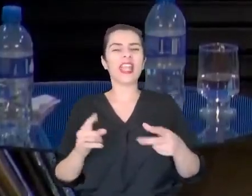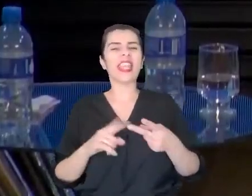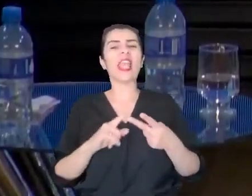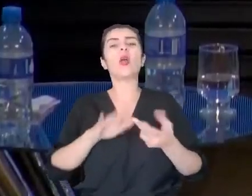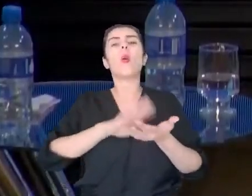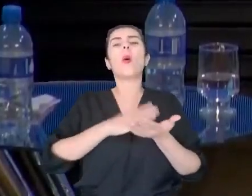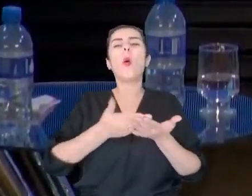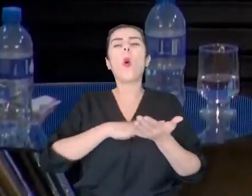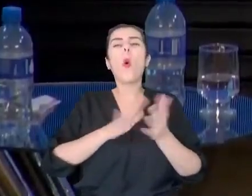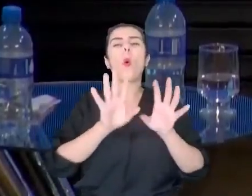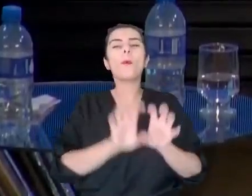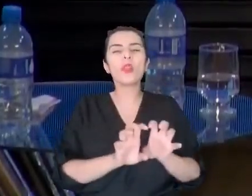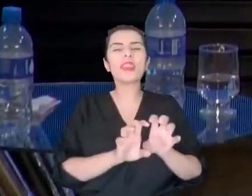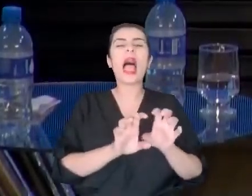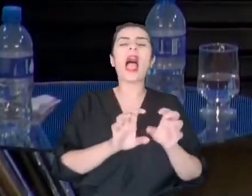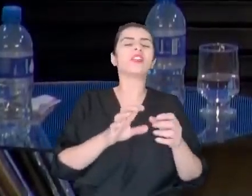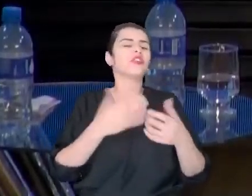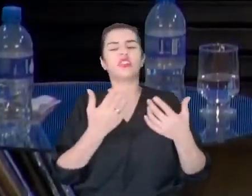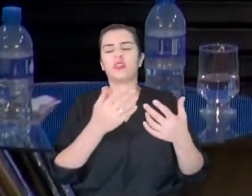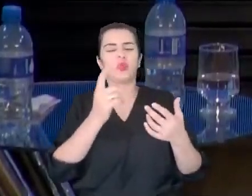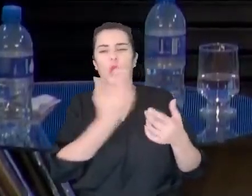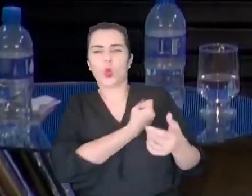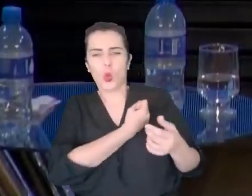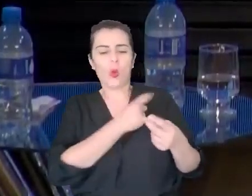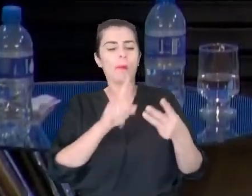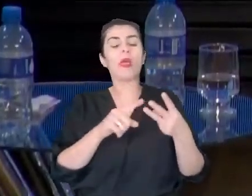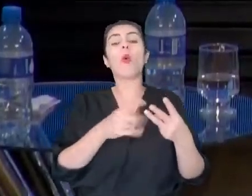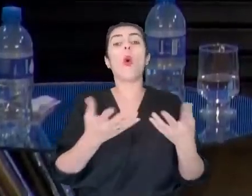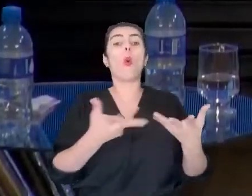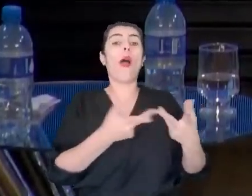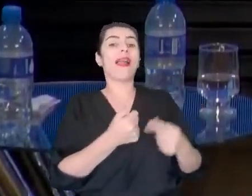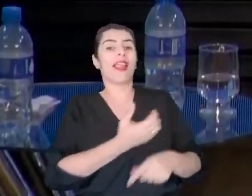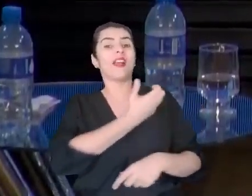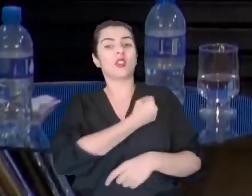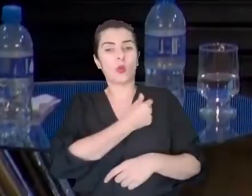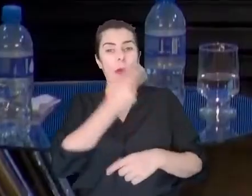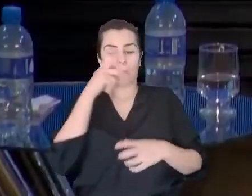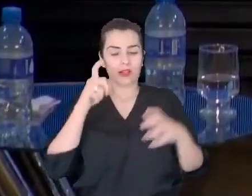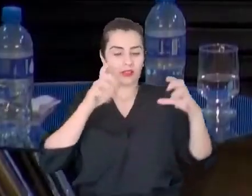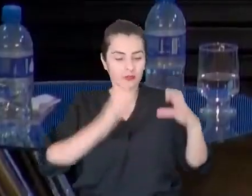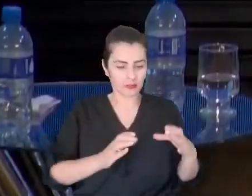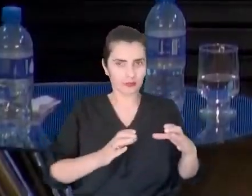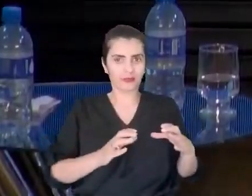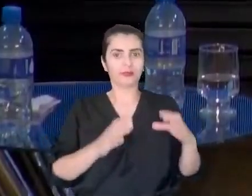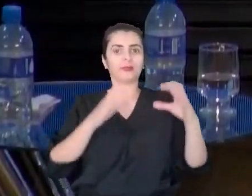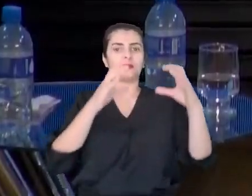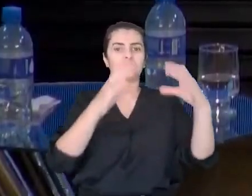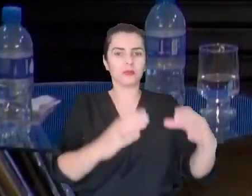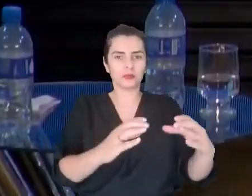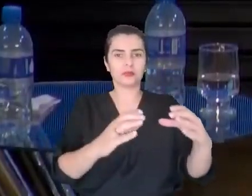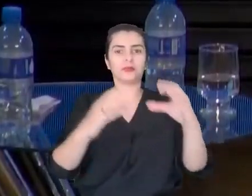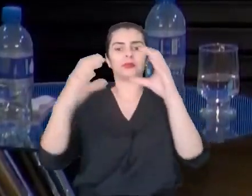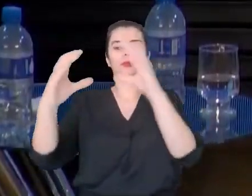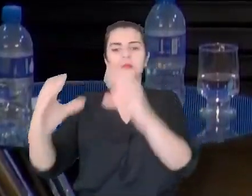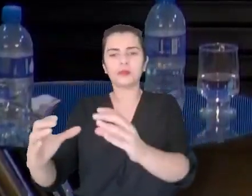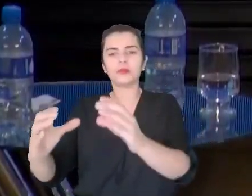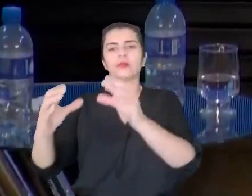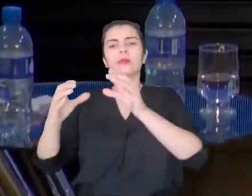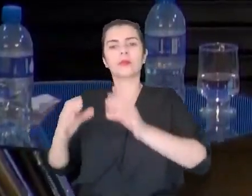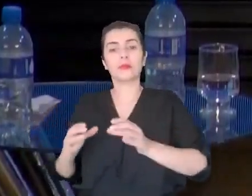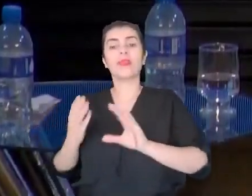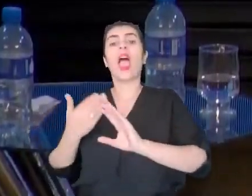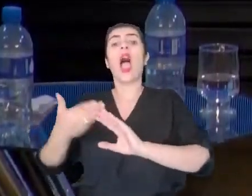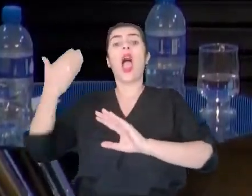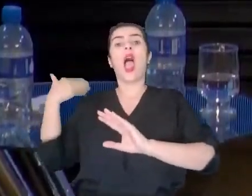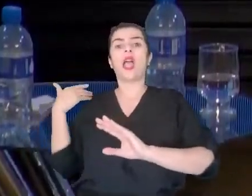No início da operação desses pátios, a gente não tinha esse registro. Então, depois que o